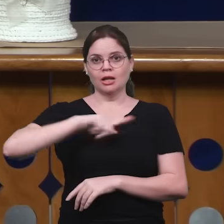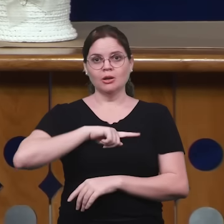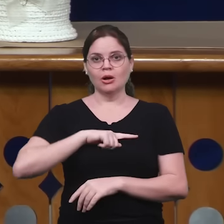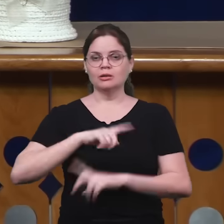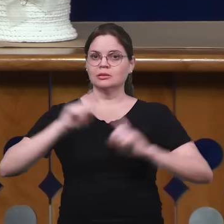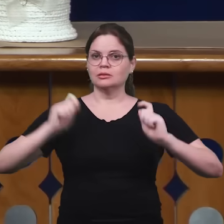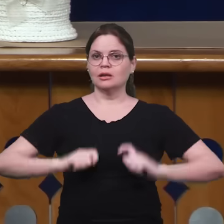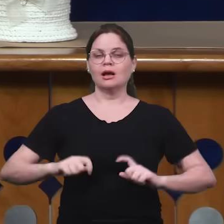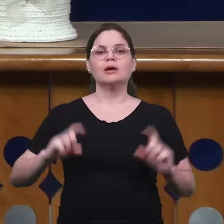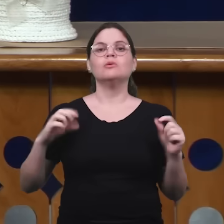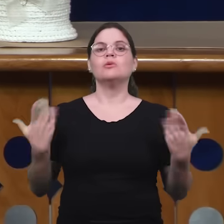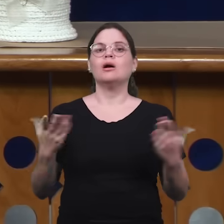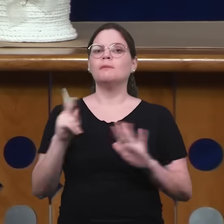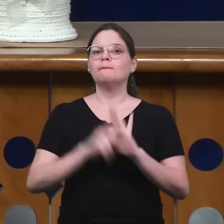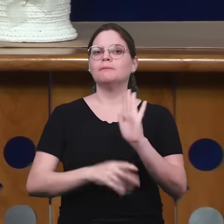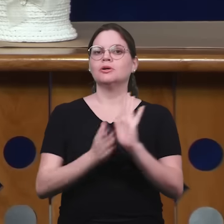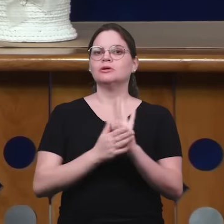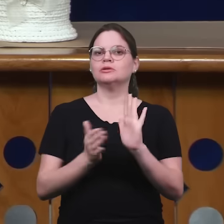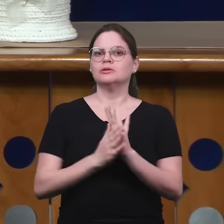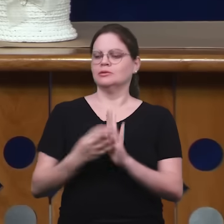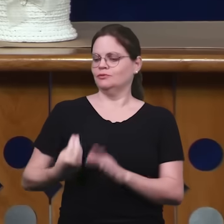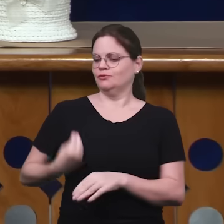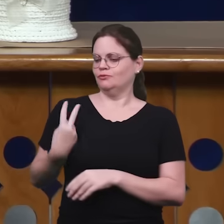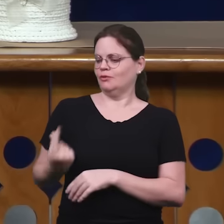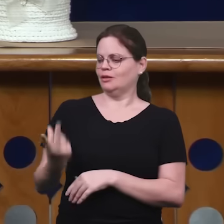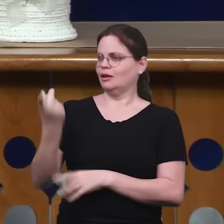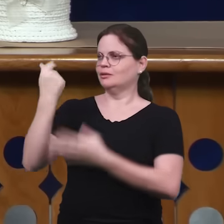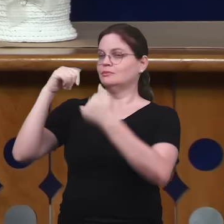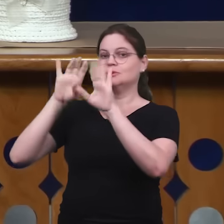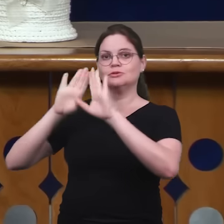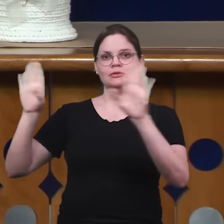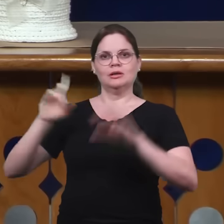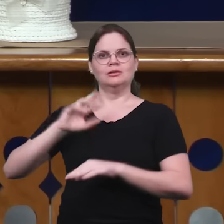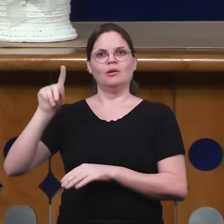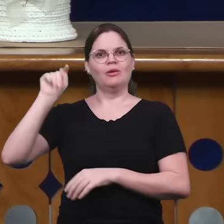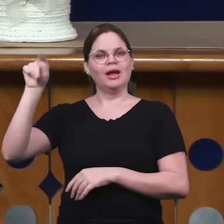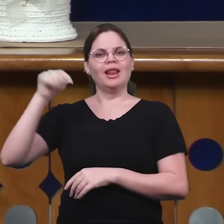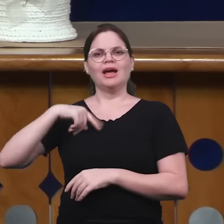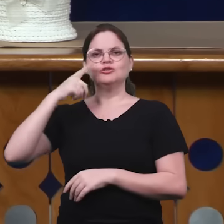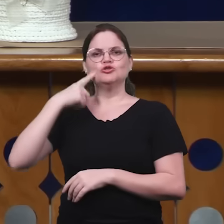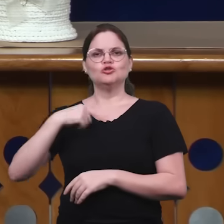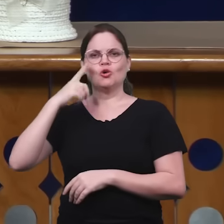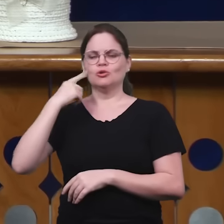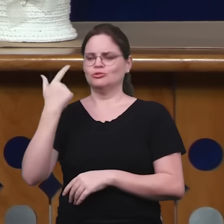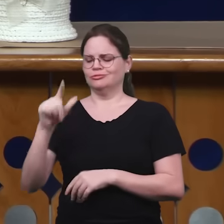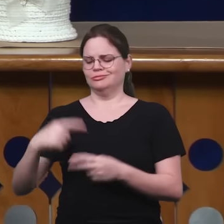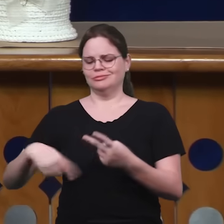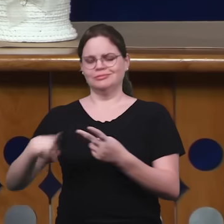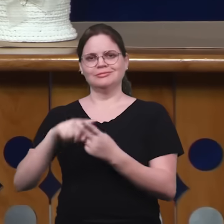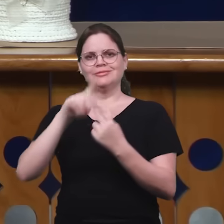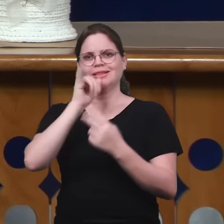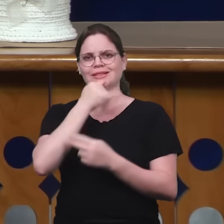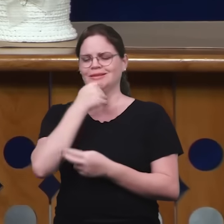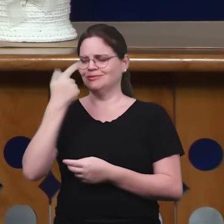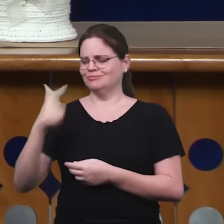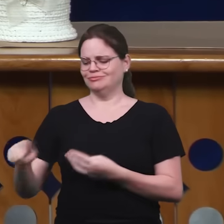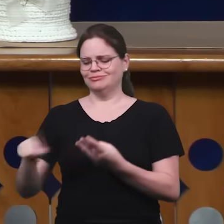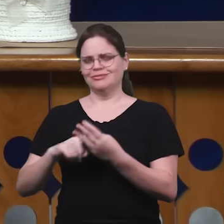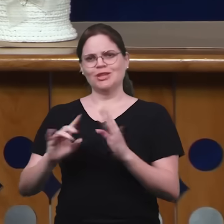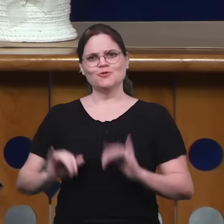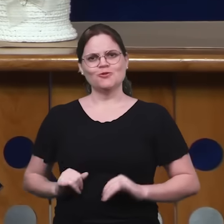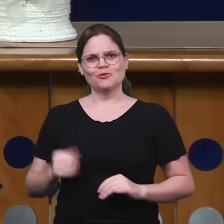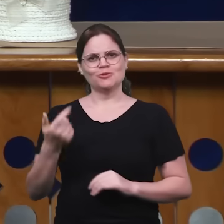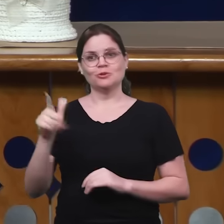viver numa eternidade, num lugar onde que não há choro, não há pranto, não há dor, mas simplesmente há gozo e alegria